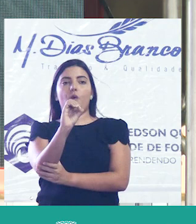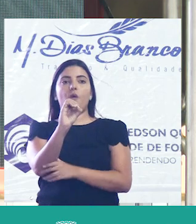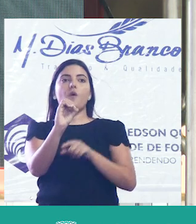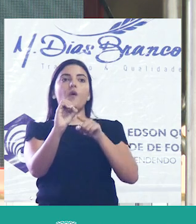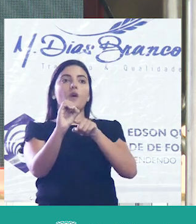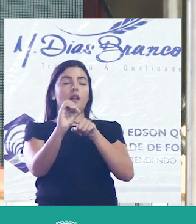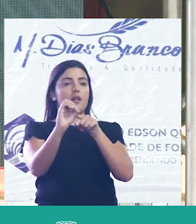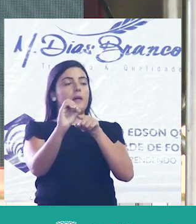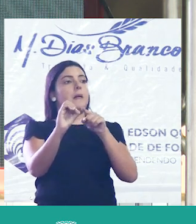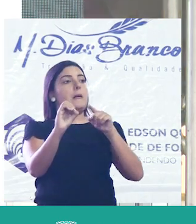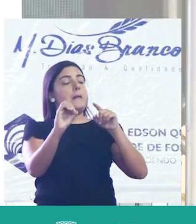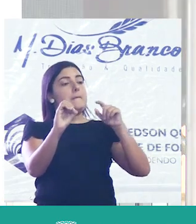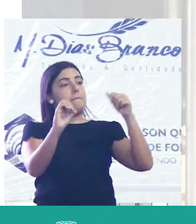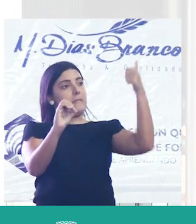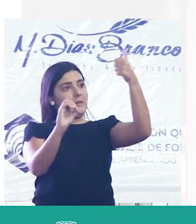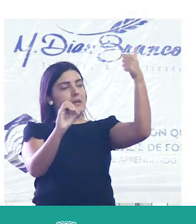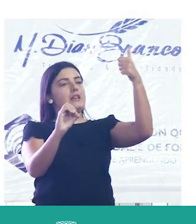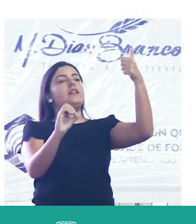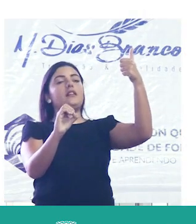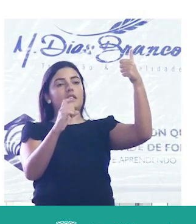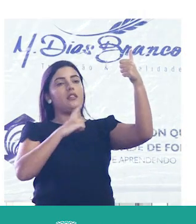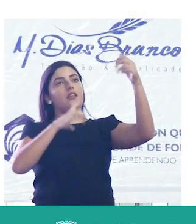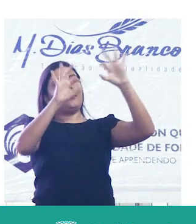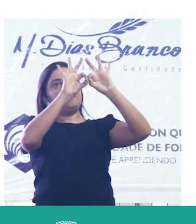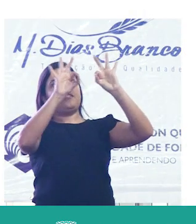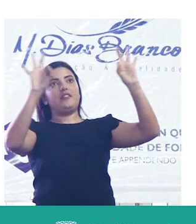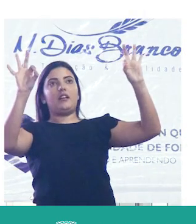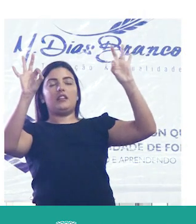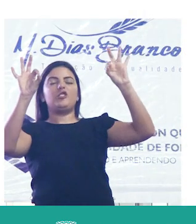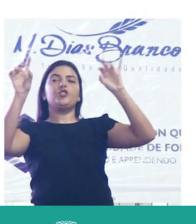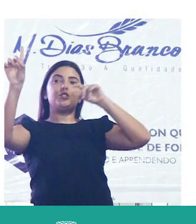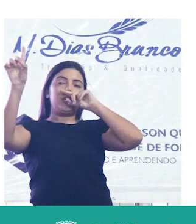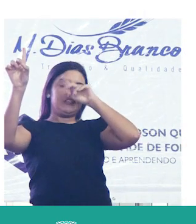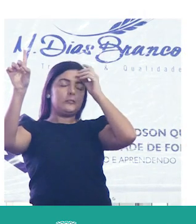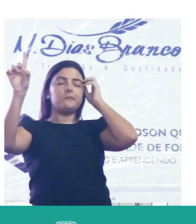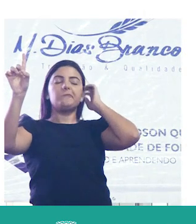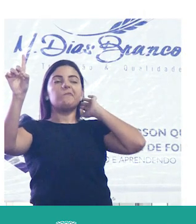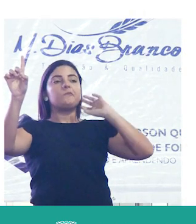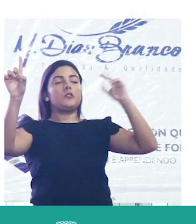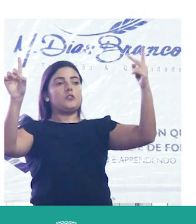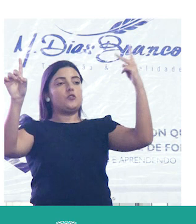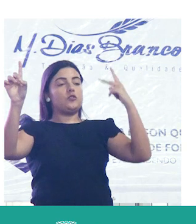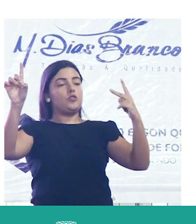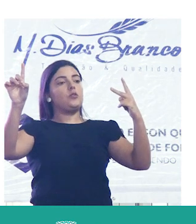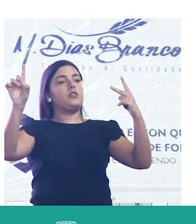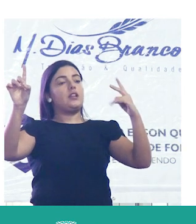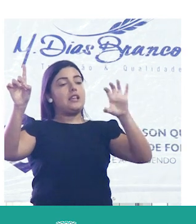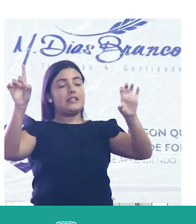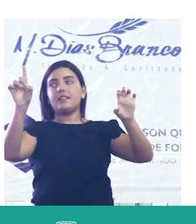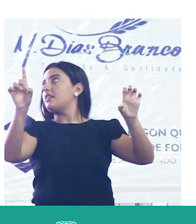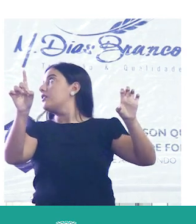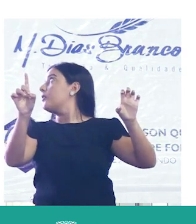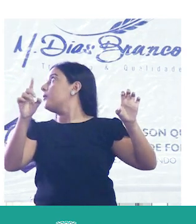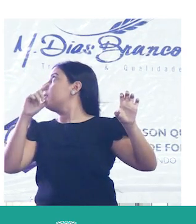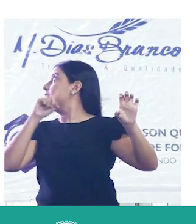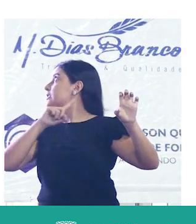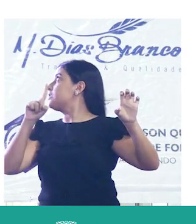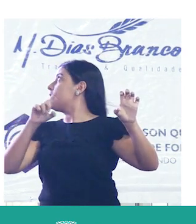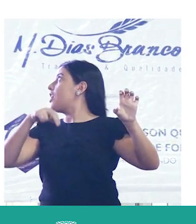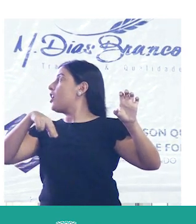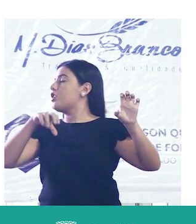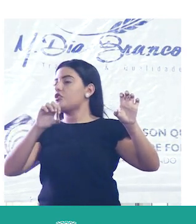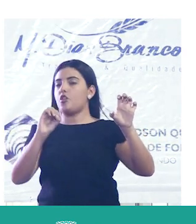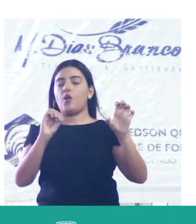ela aparece na primeira equação do lado direito e na segunda equação do lado esquerdo.